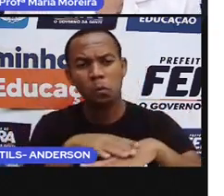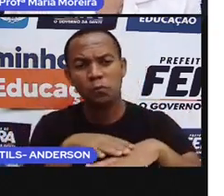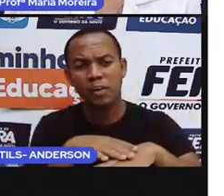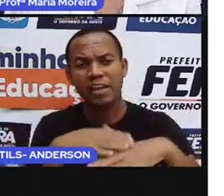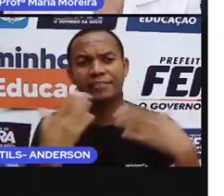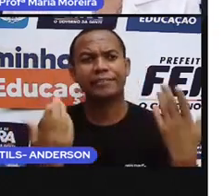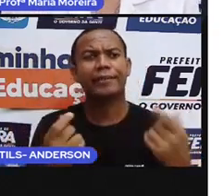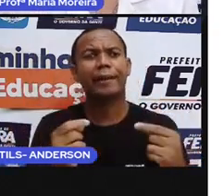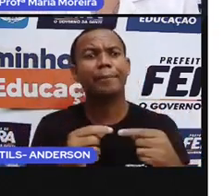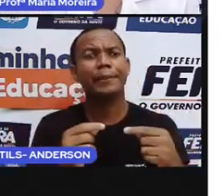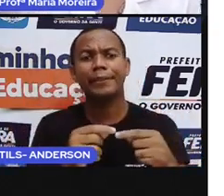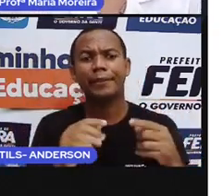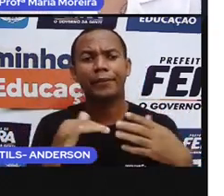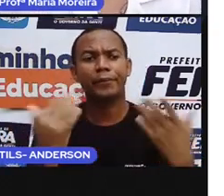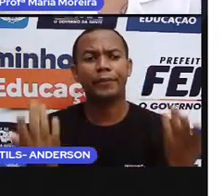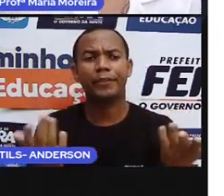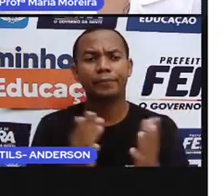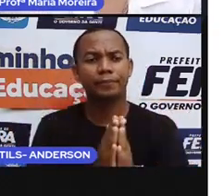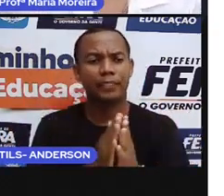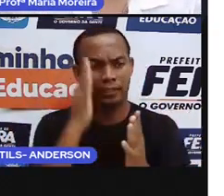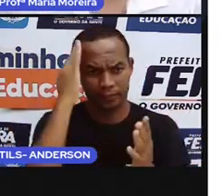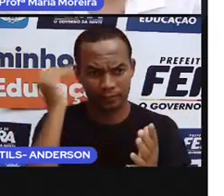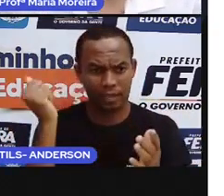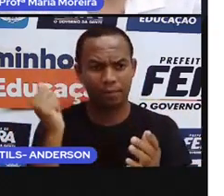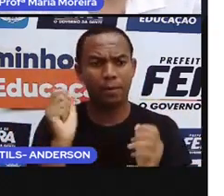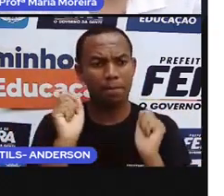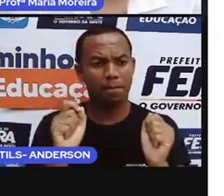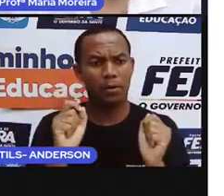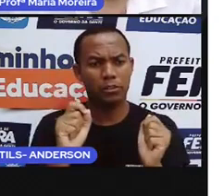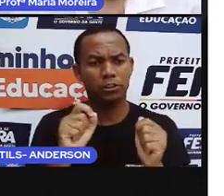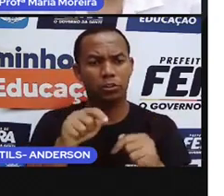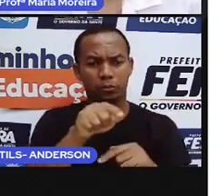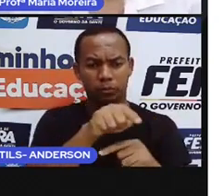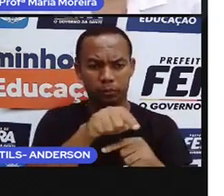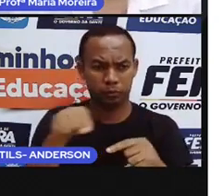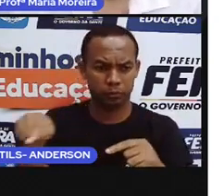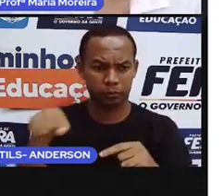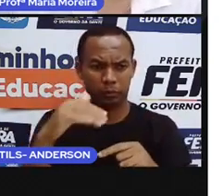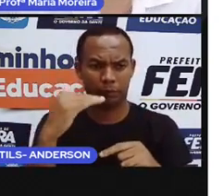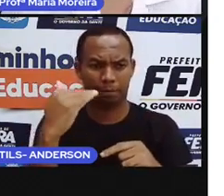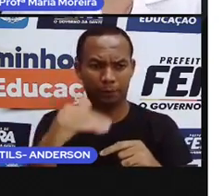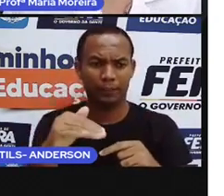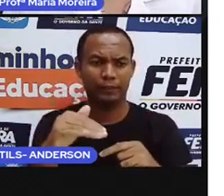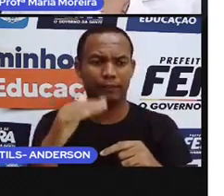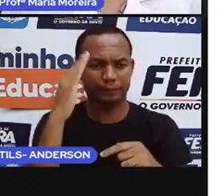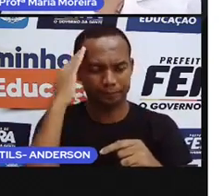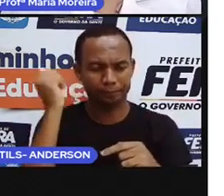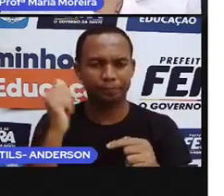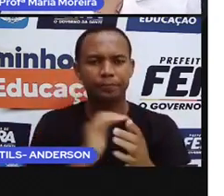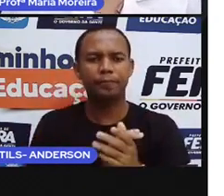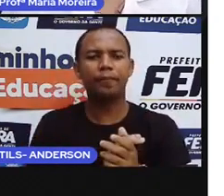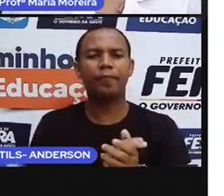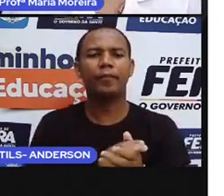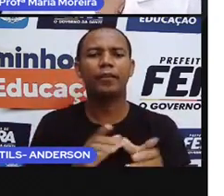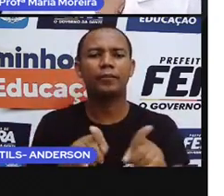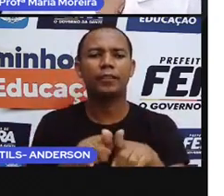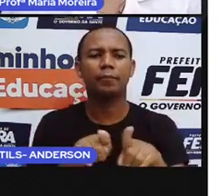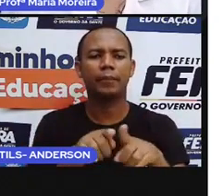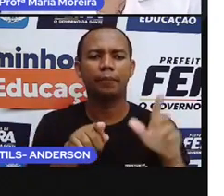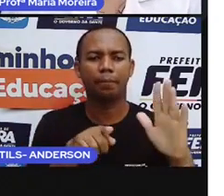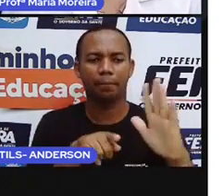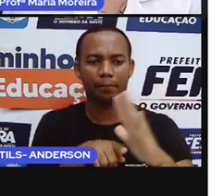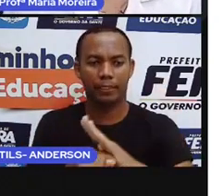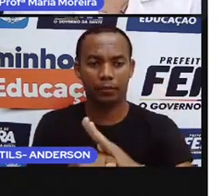esse congraçamento? Quem descobrir, coloca aqui nos comentários para depois. Certo? Só que fica uma pergunta aqui para